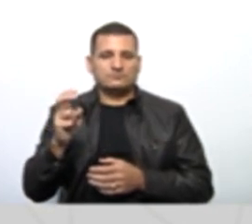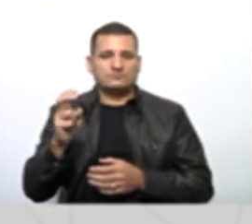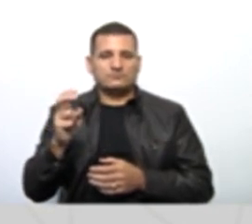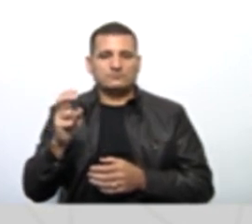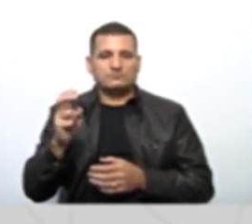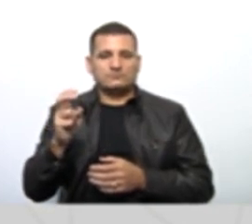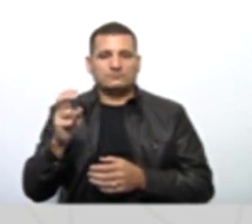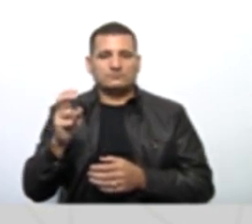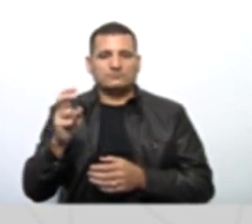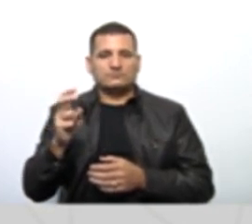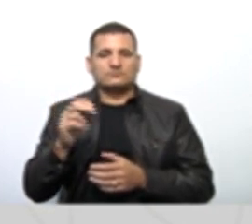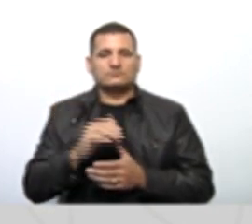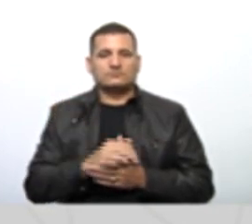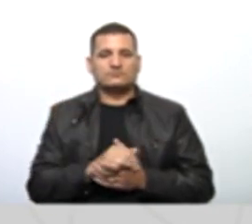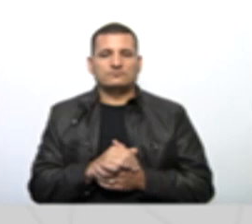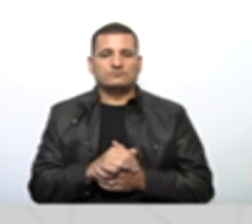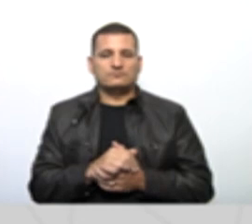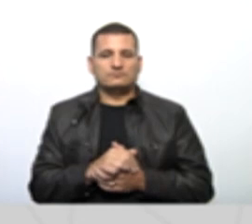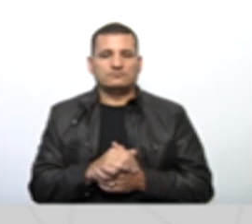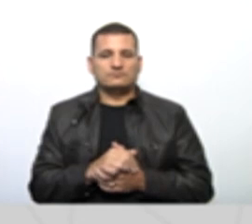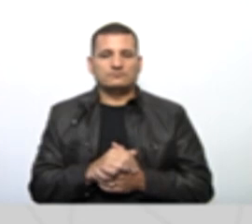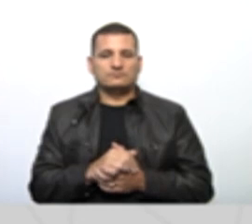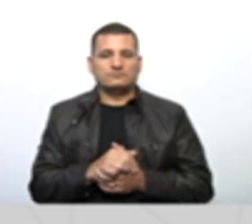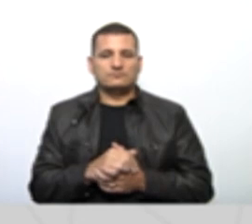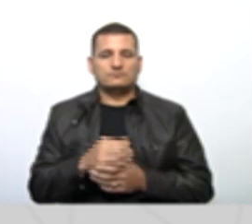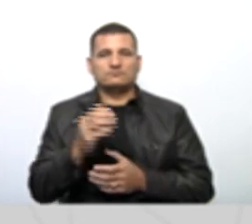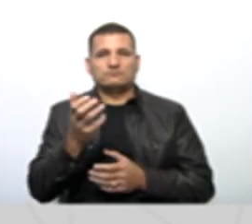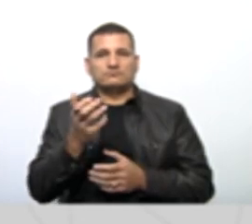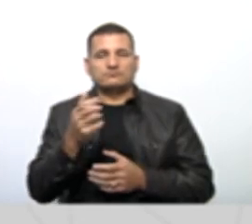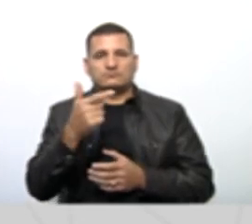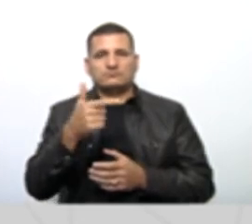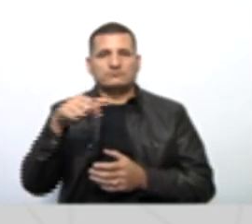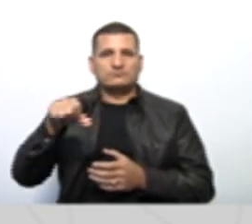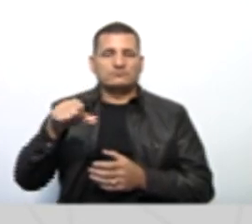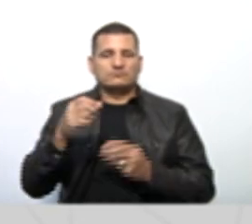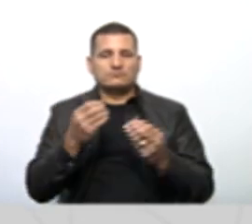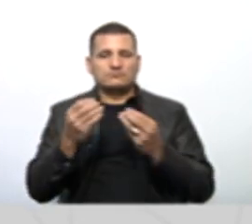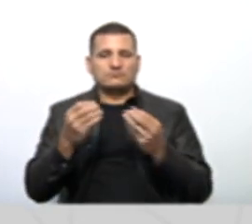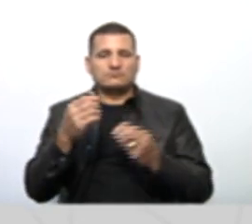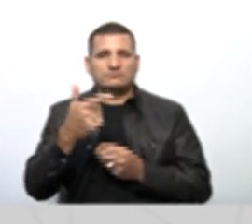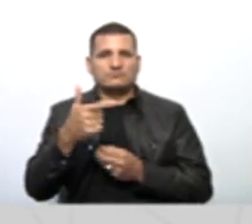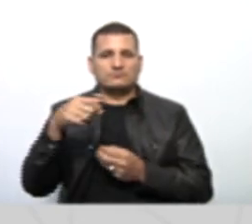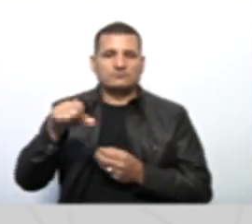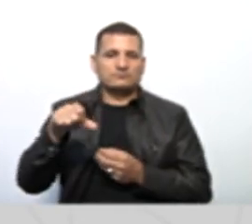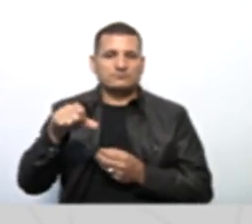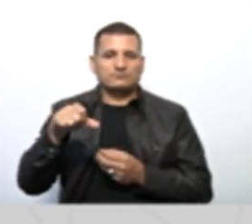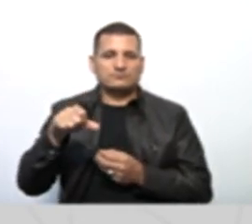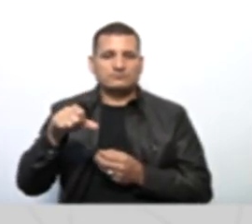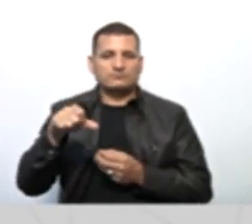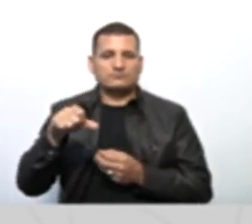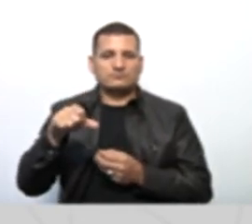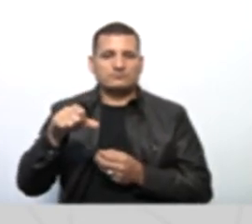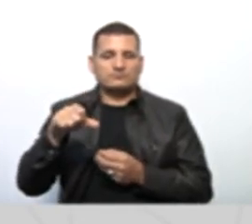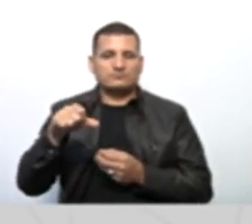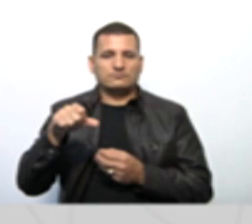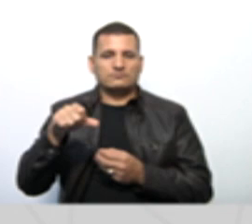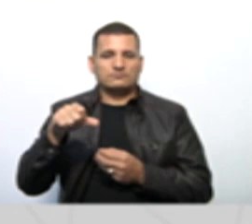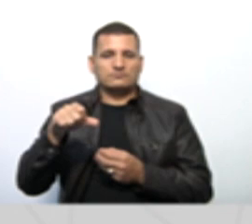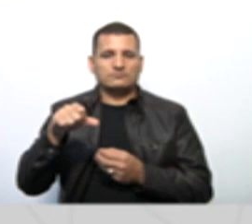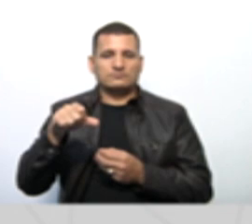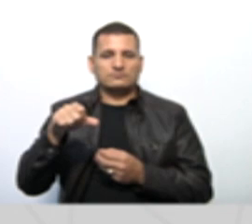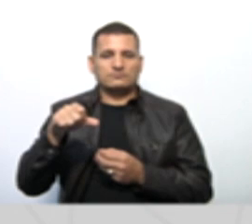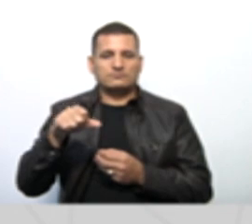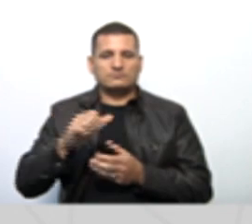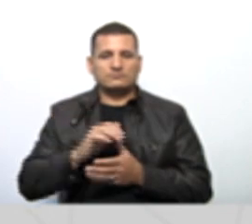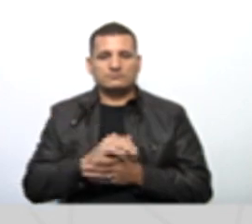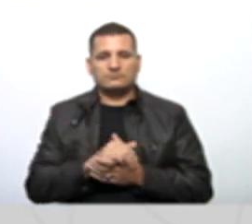quero sol time quer o nosso povo quer o endereço 29 york como é que eu faço 29 eu tenho que justamente olhar os beats